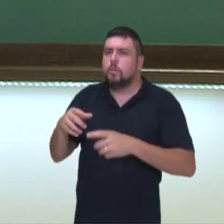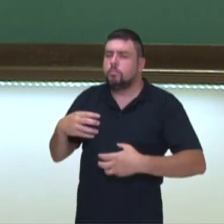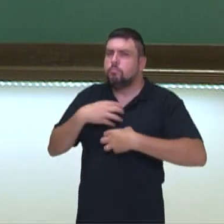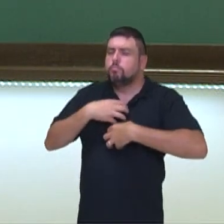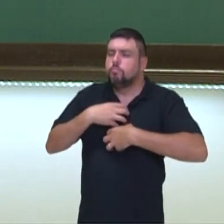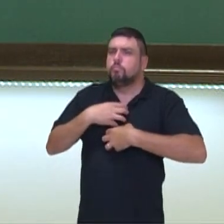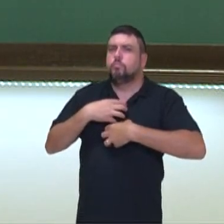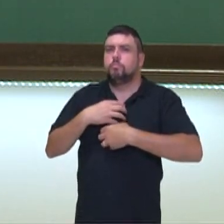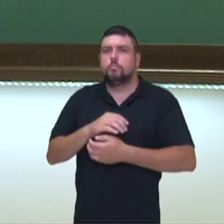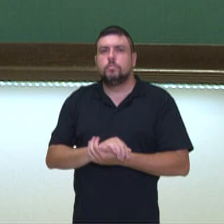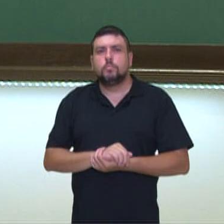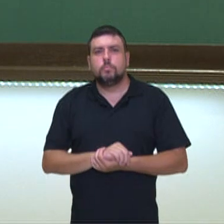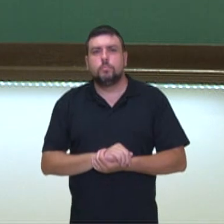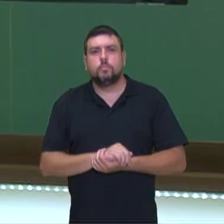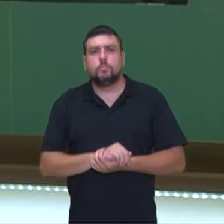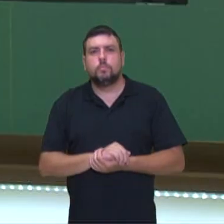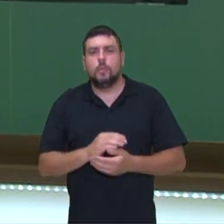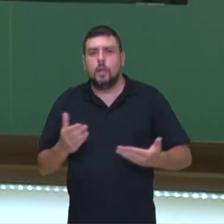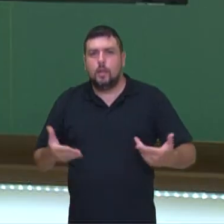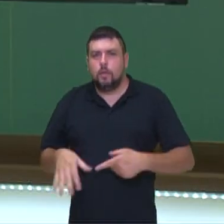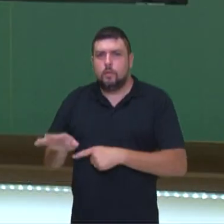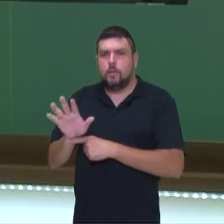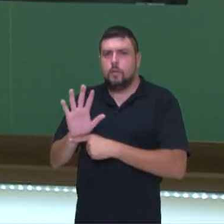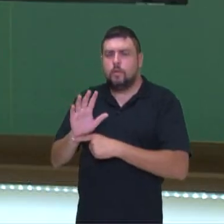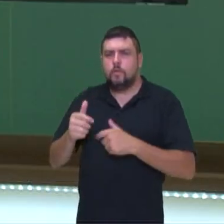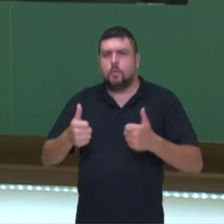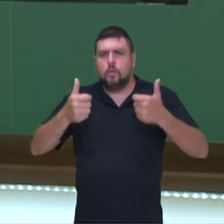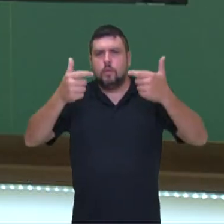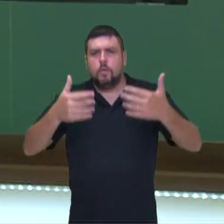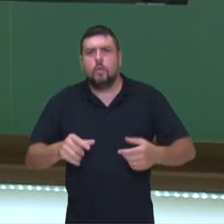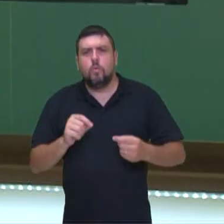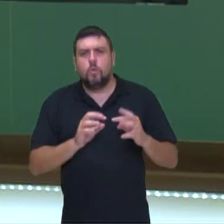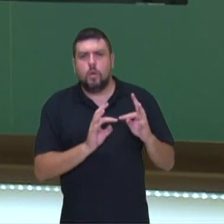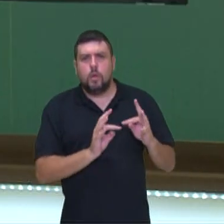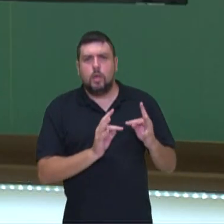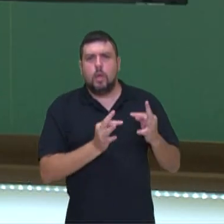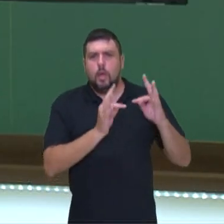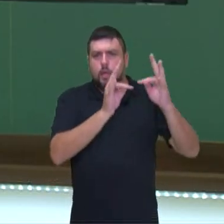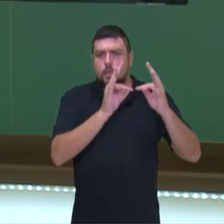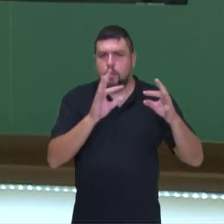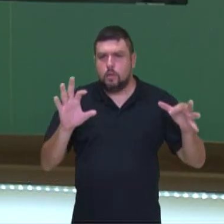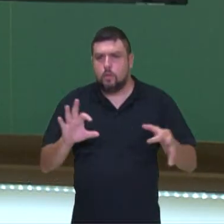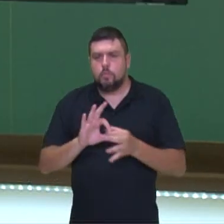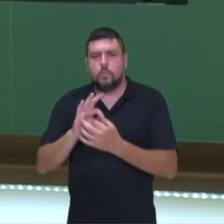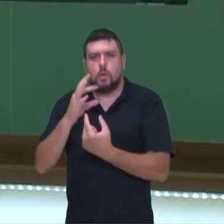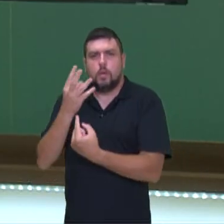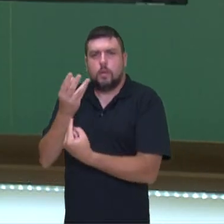ali. Gente, nesse vídeo nós falamos sobre tecnologia e sua relação com a arte,